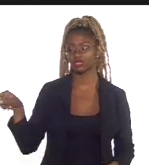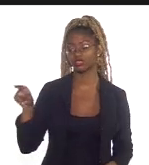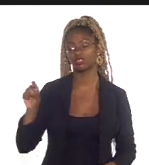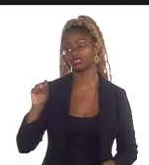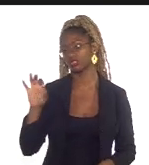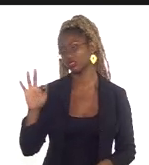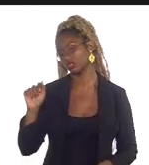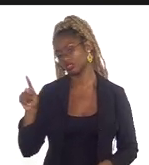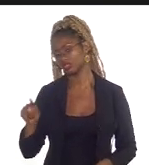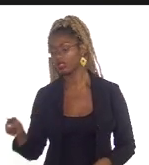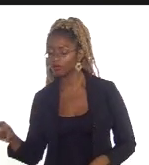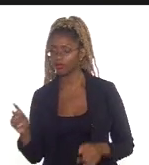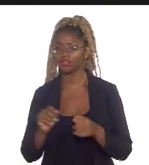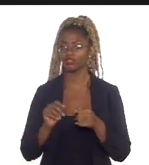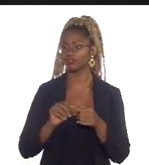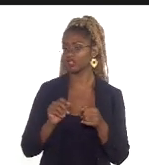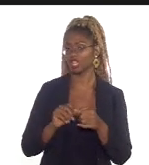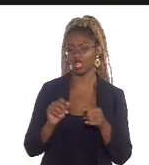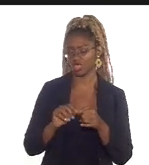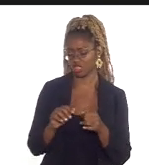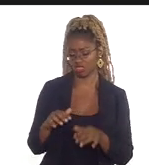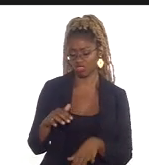da Cefaz, de fazer auditoria.